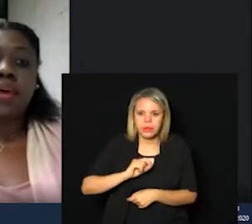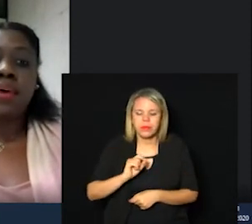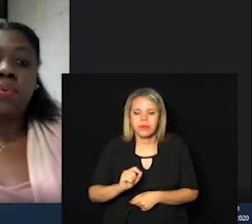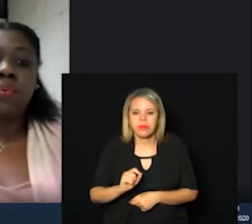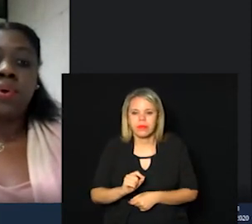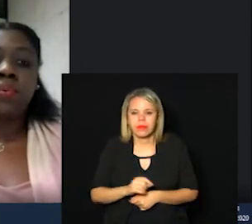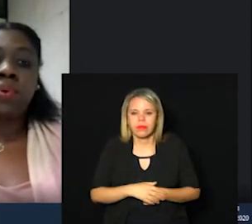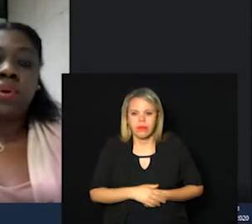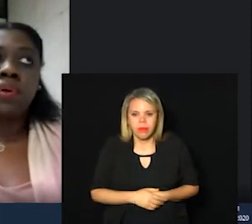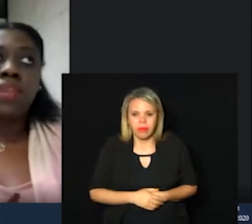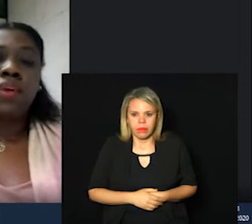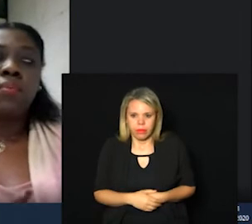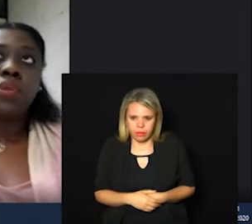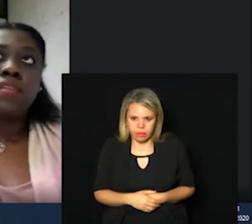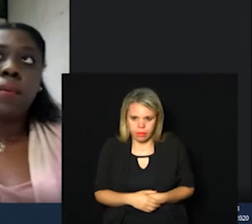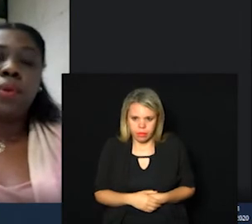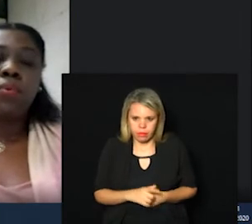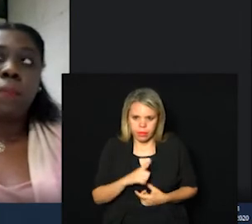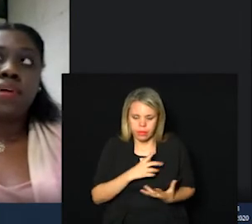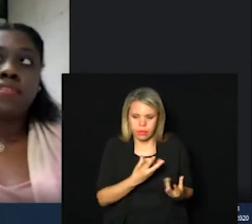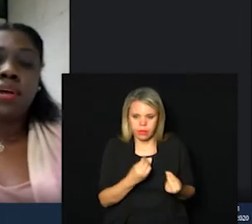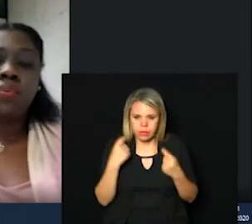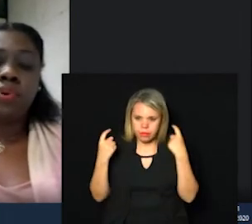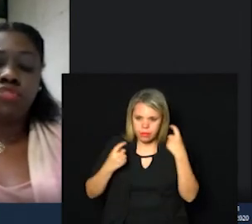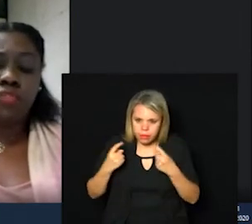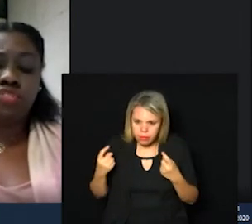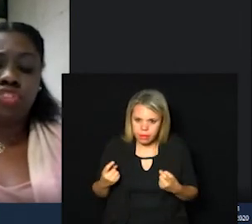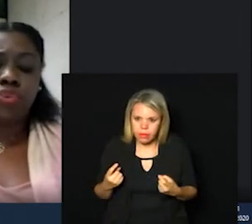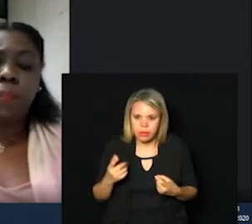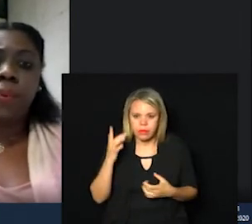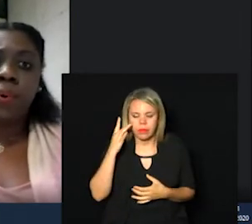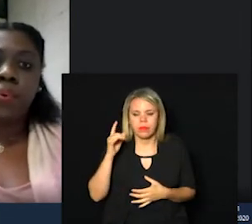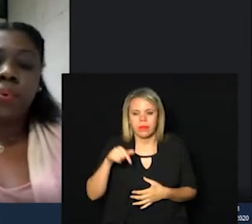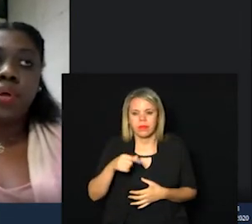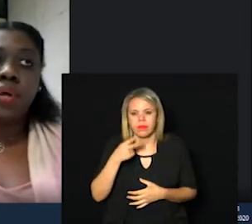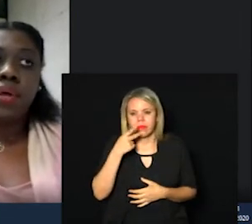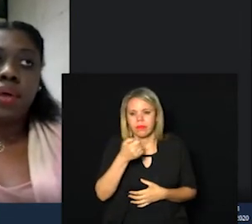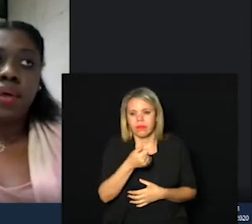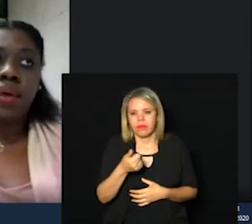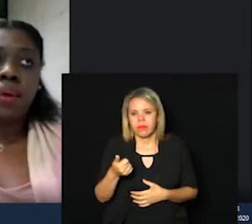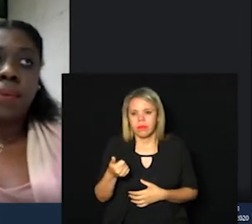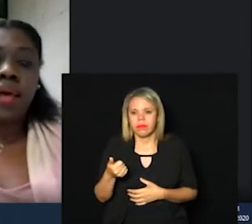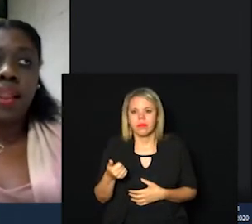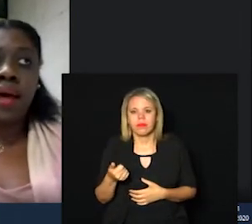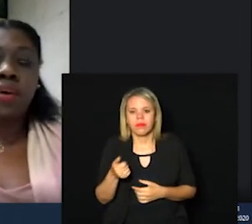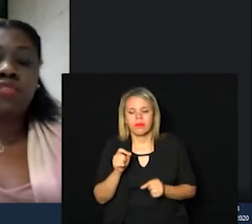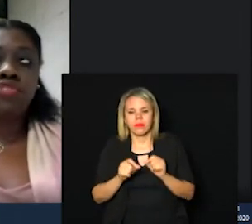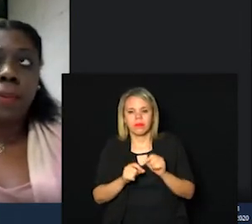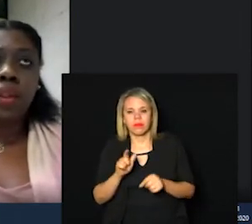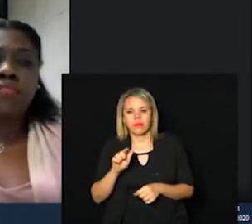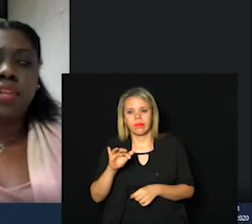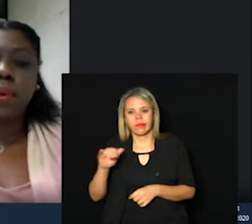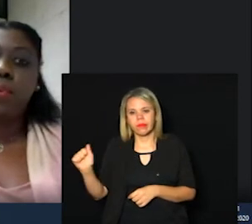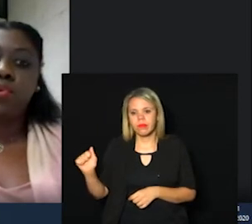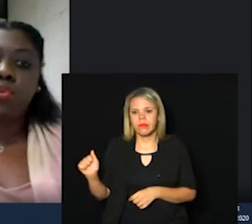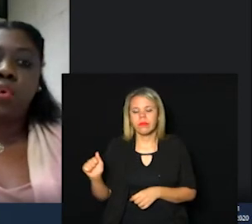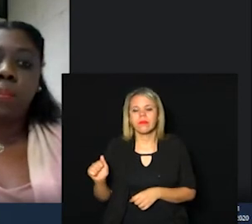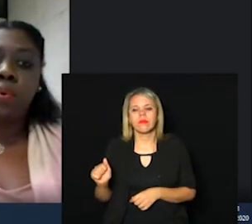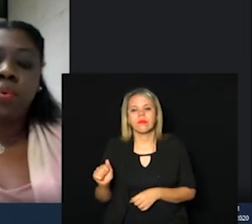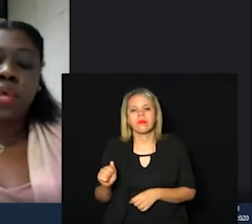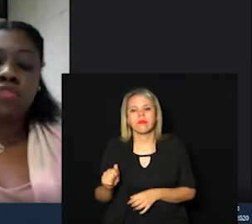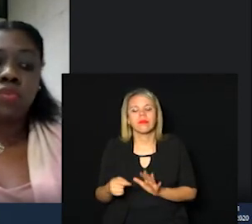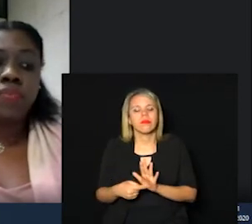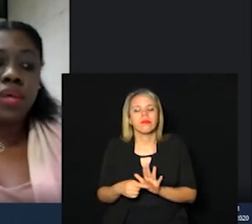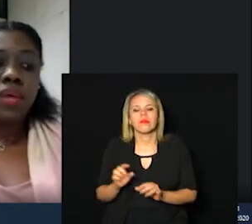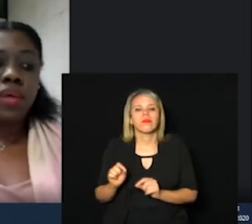Né? Eu tenho muito essa preocupação, eu acho que foi dito um pouco pela Glaucia, acho que a Marlova também pontuou um